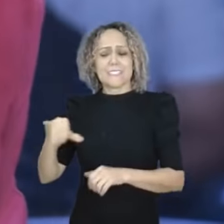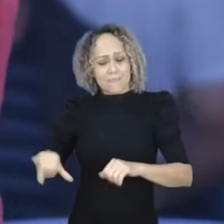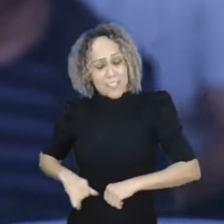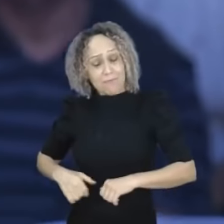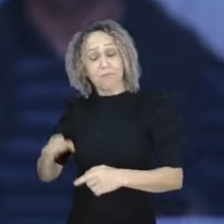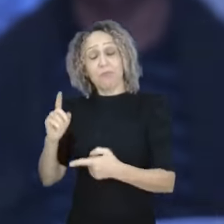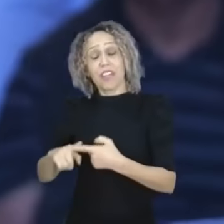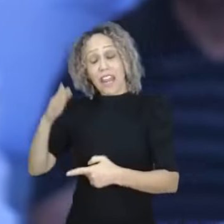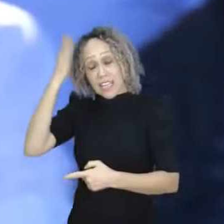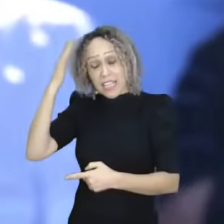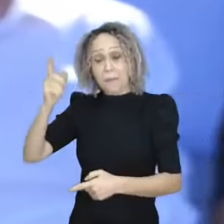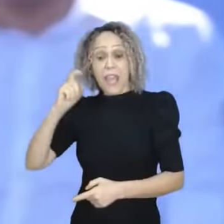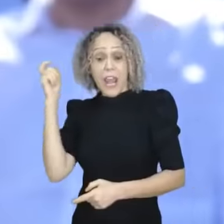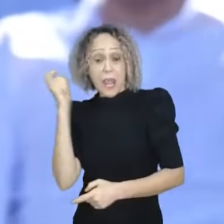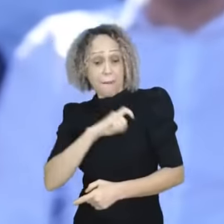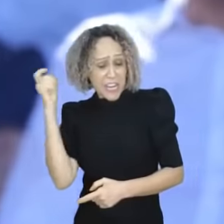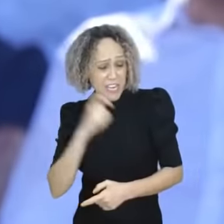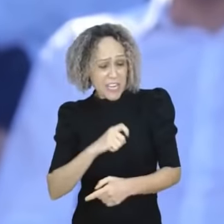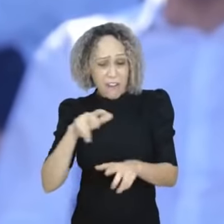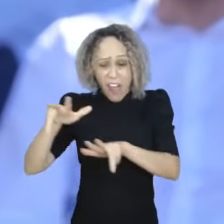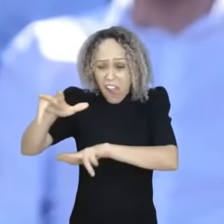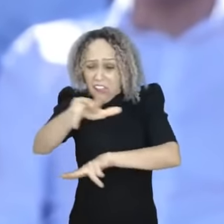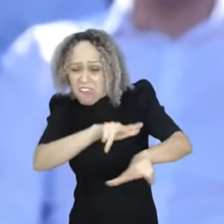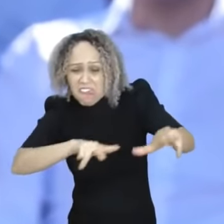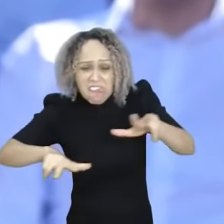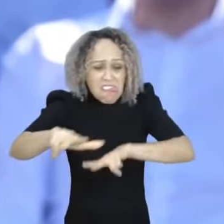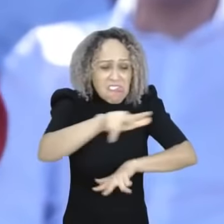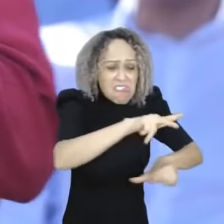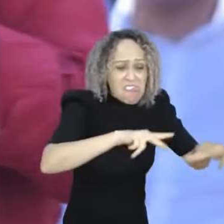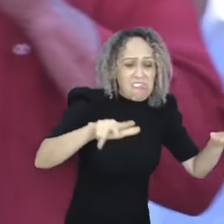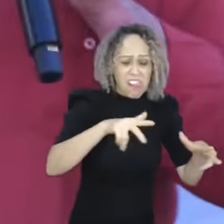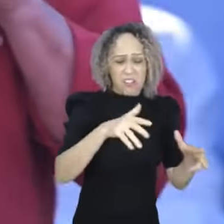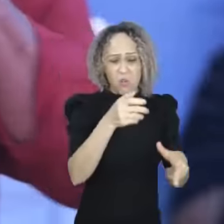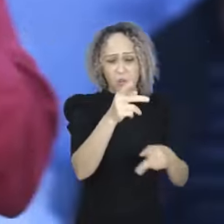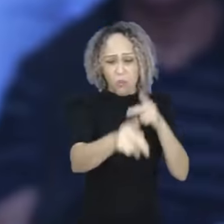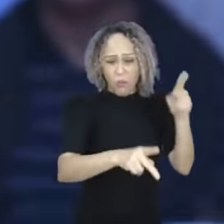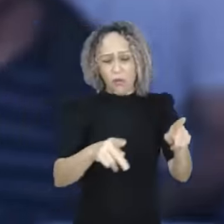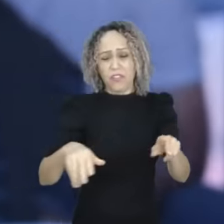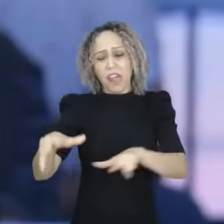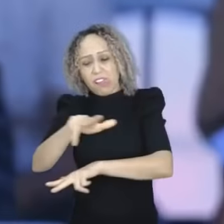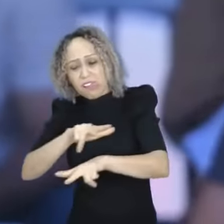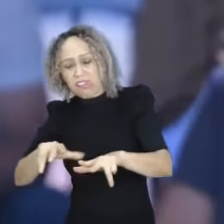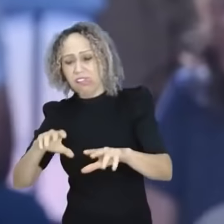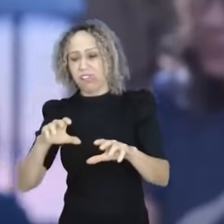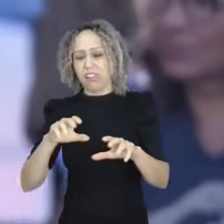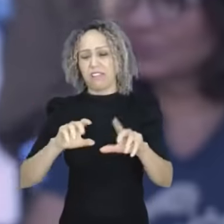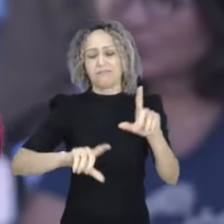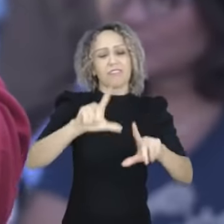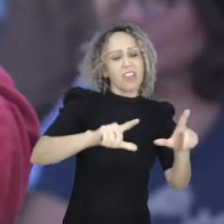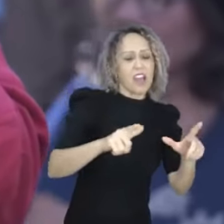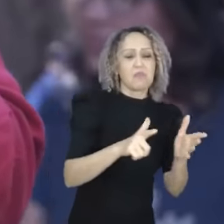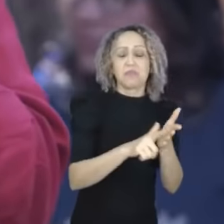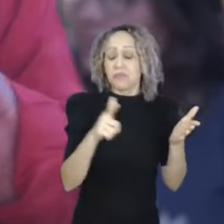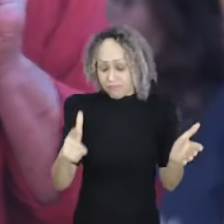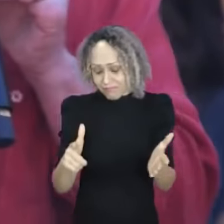meios de comunicação para tentar vender a história. Então, eu quero provar. Eu quero